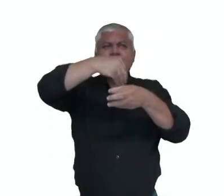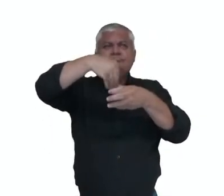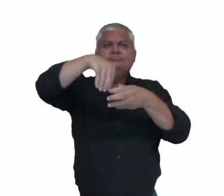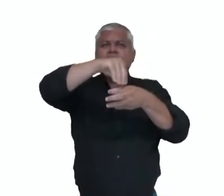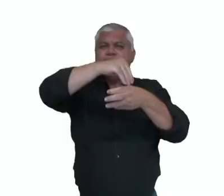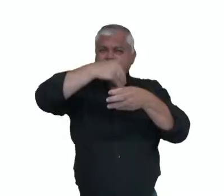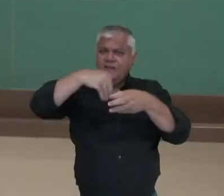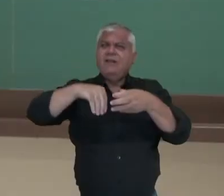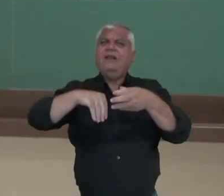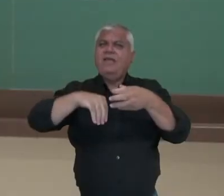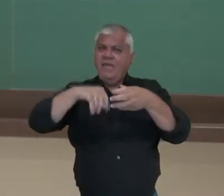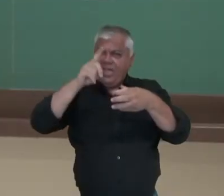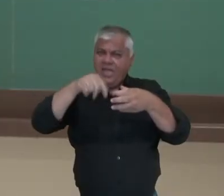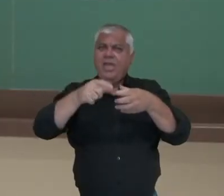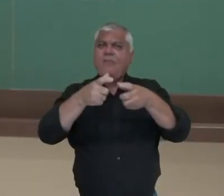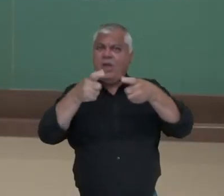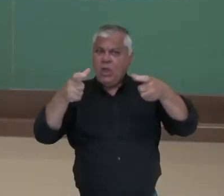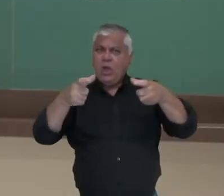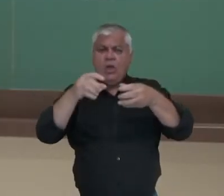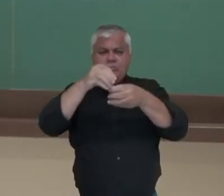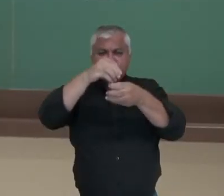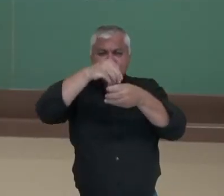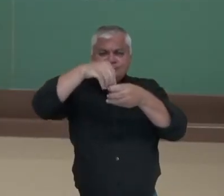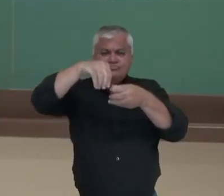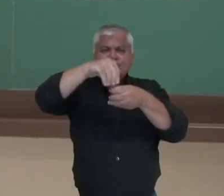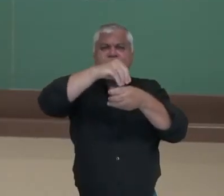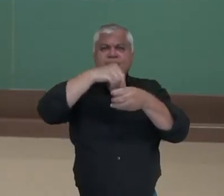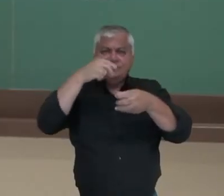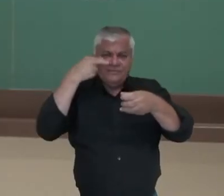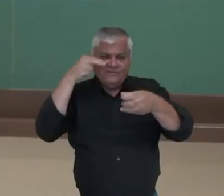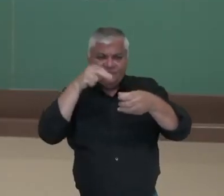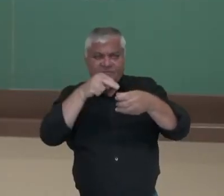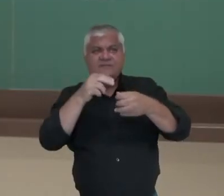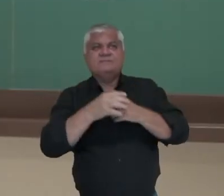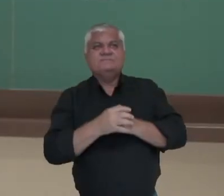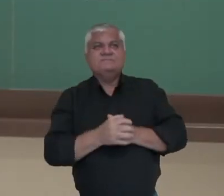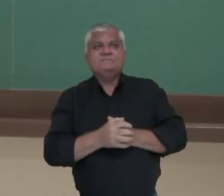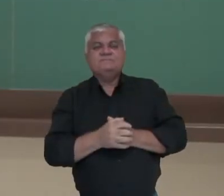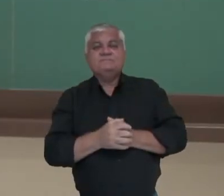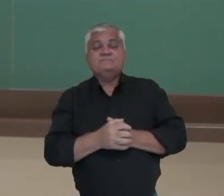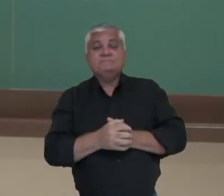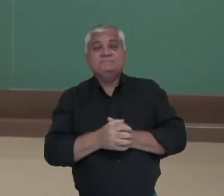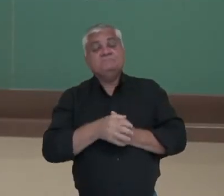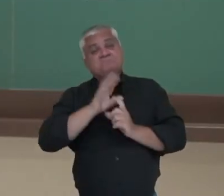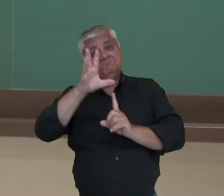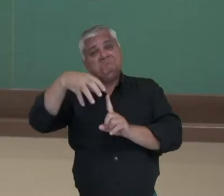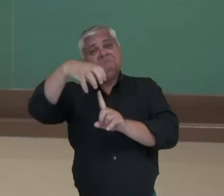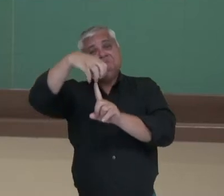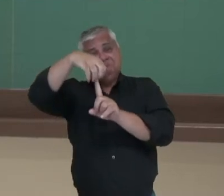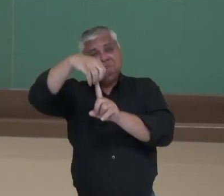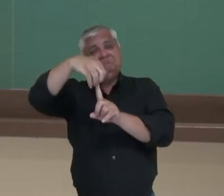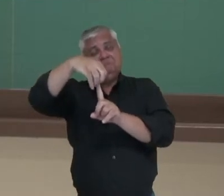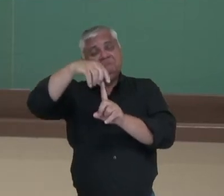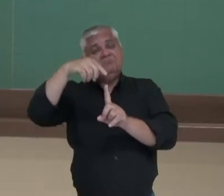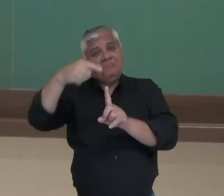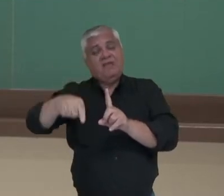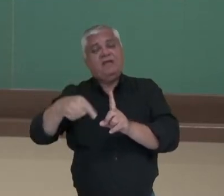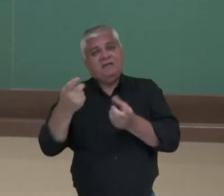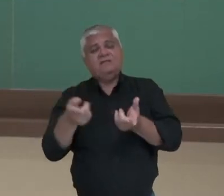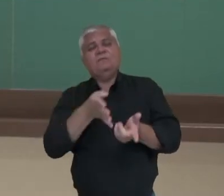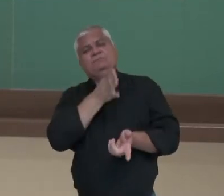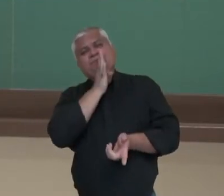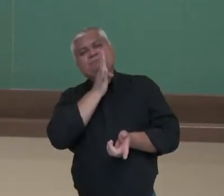que é o cogumelo maiorzinho, digamos assim, que a gente consegue ver. Tá? Basidiomycota é o cogumelo que a